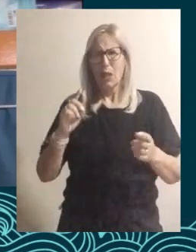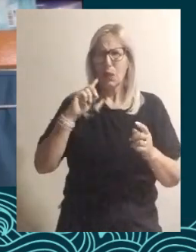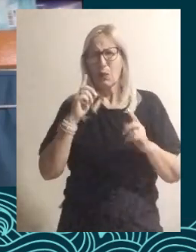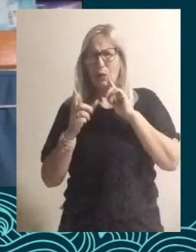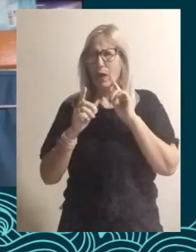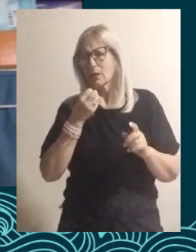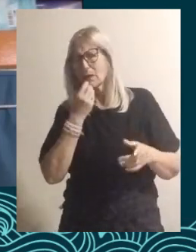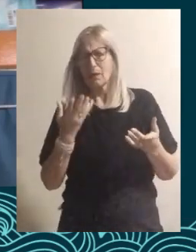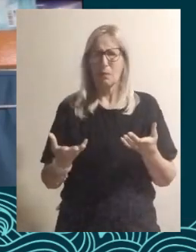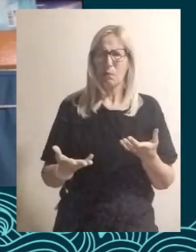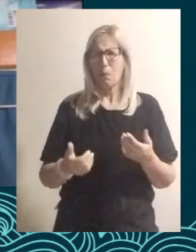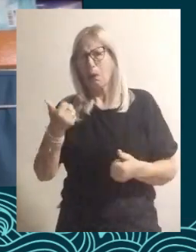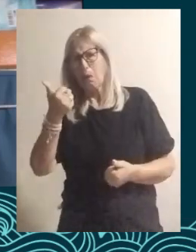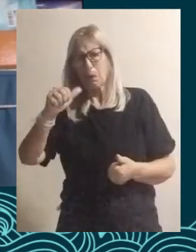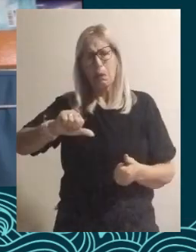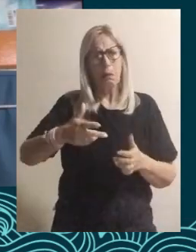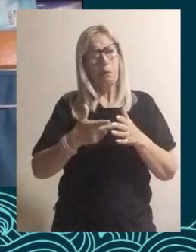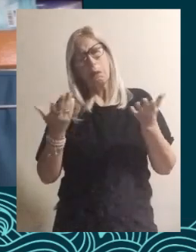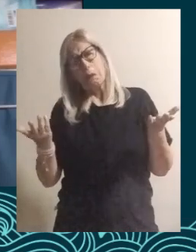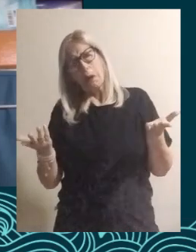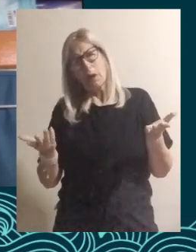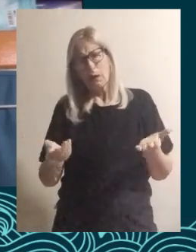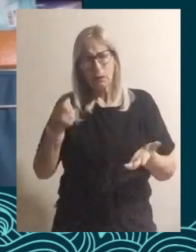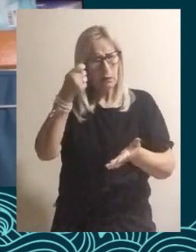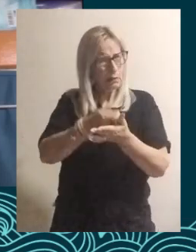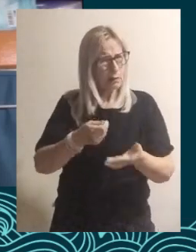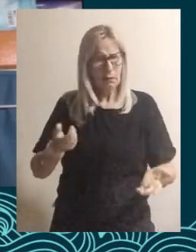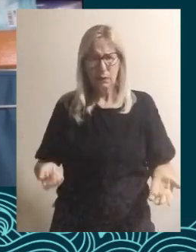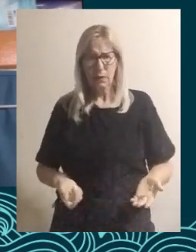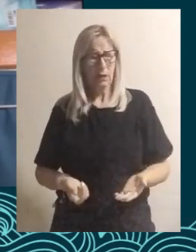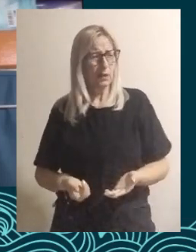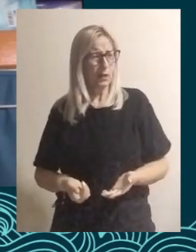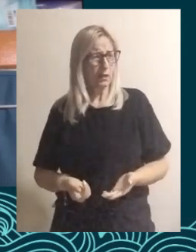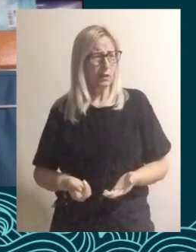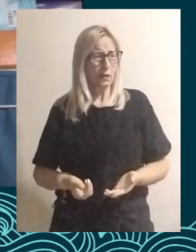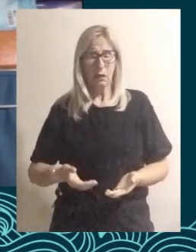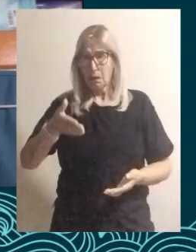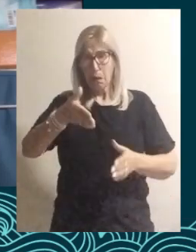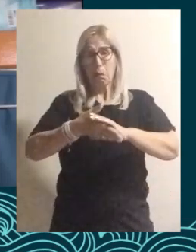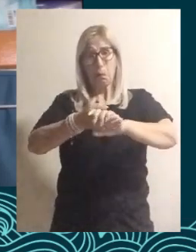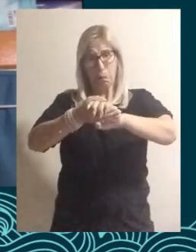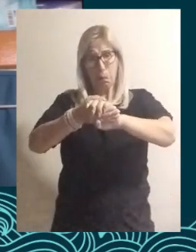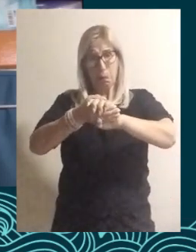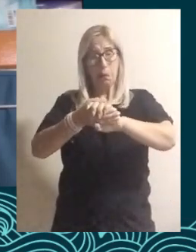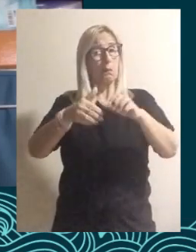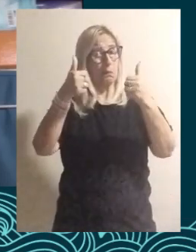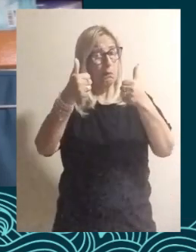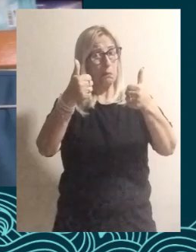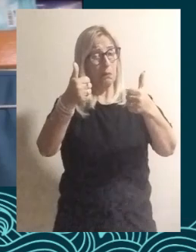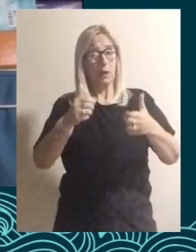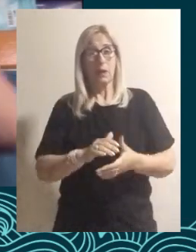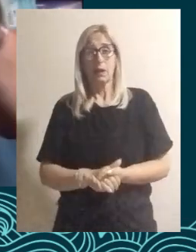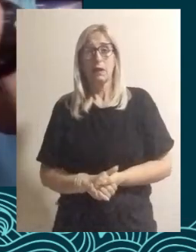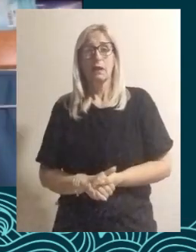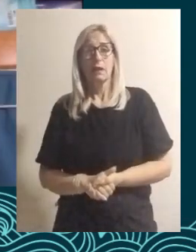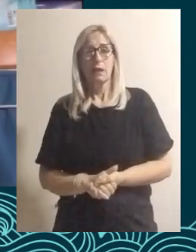numa certa medida que eu ainda estava em dúvida se o barco era bom ou não, e quando ele disse, te vendo pelo preço que você puder pagar, eu falei, tá bom. Aí ele estendeu a mão,